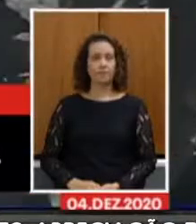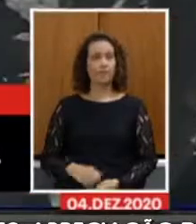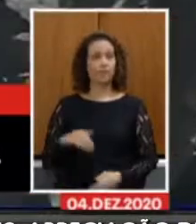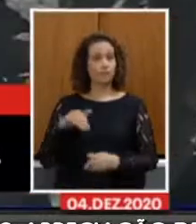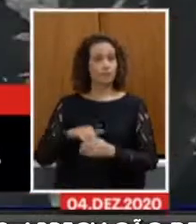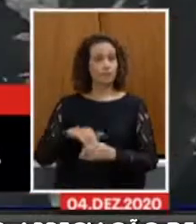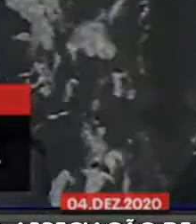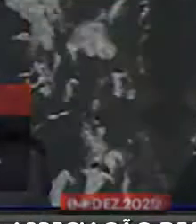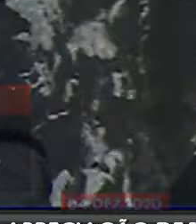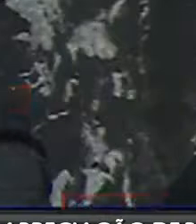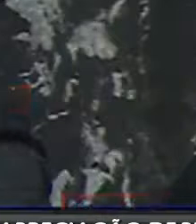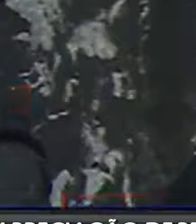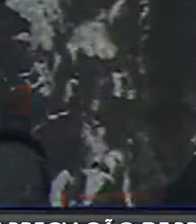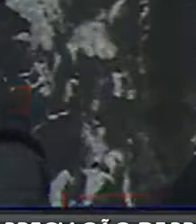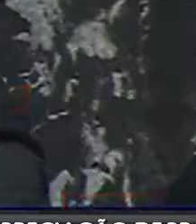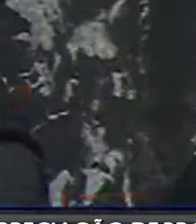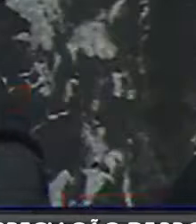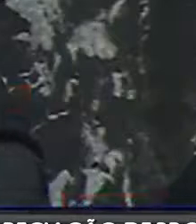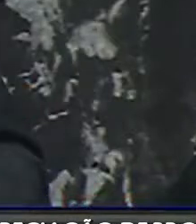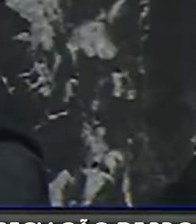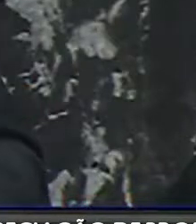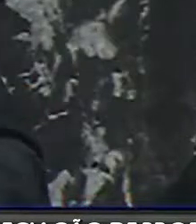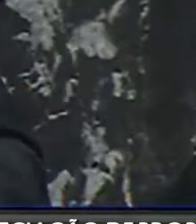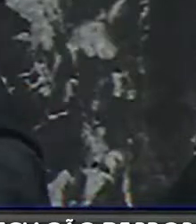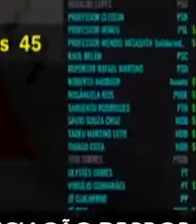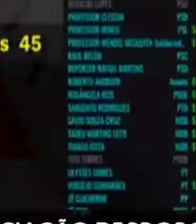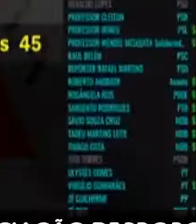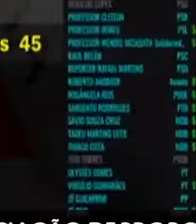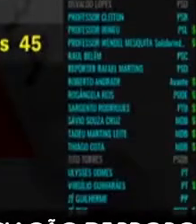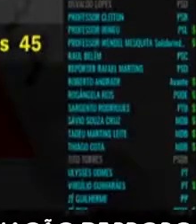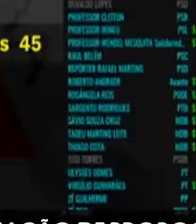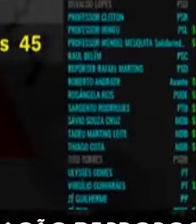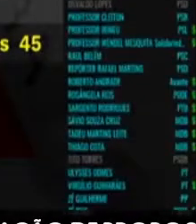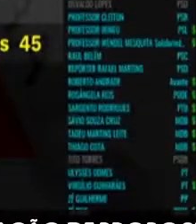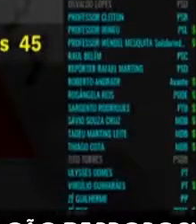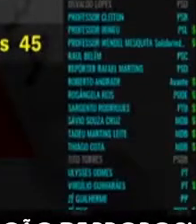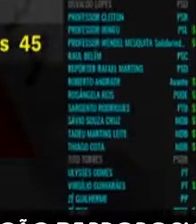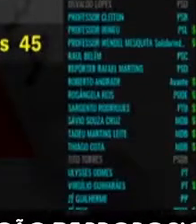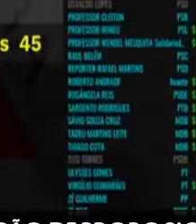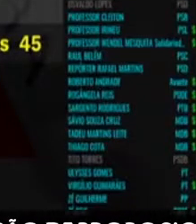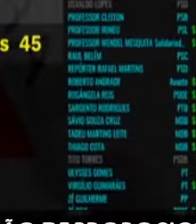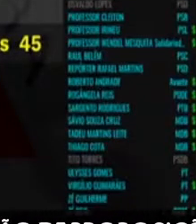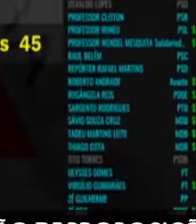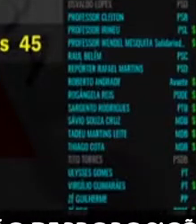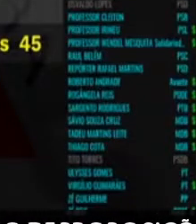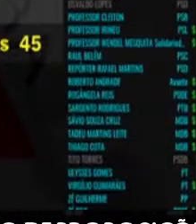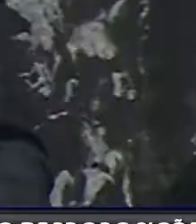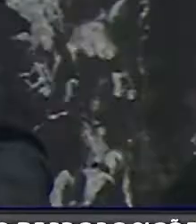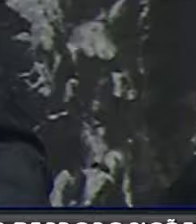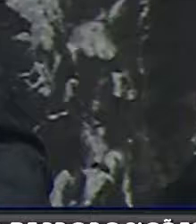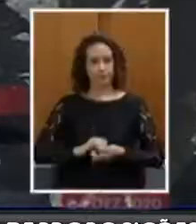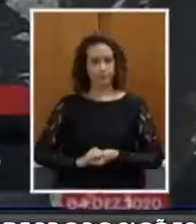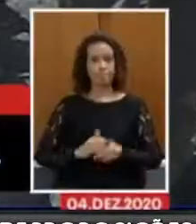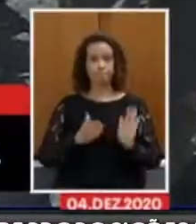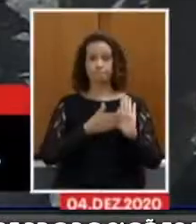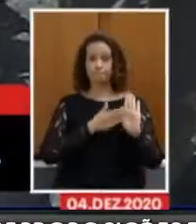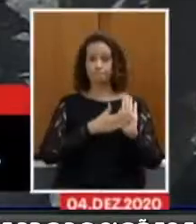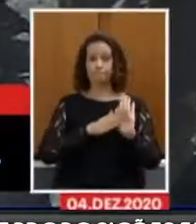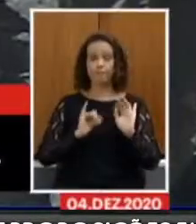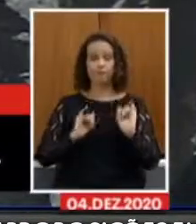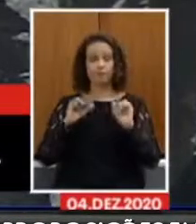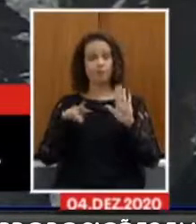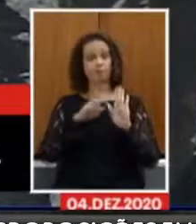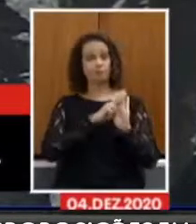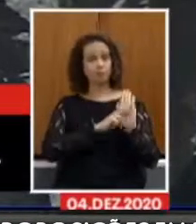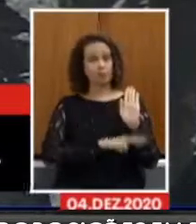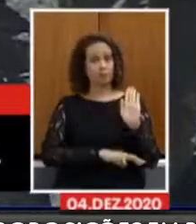Votaram sim 45, senhoras e senhores deputados. Não houve voto não, nem branco. Portanto, está aprovado o parecer. Parecer de redação final do projeto de lei